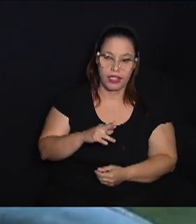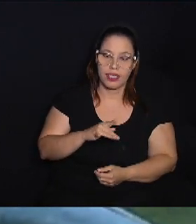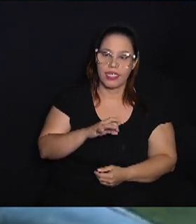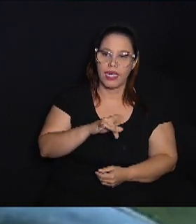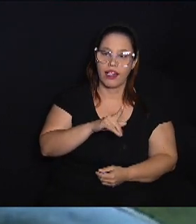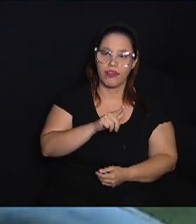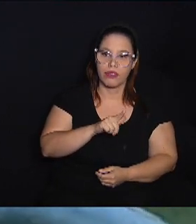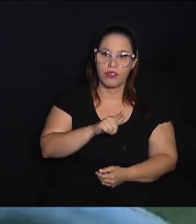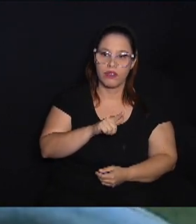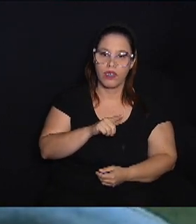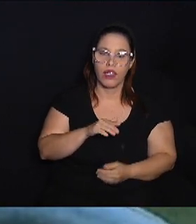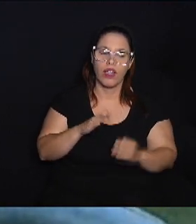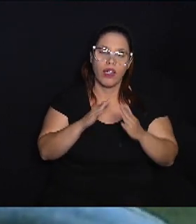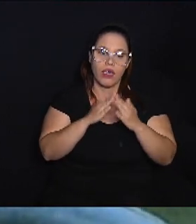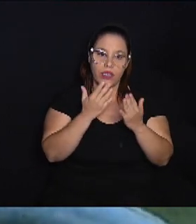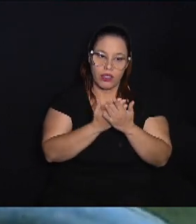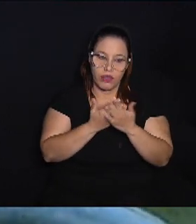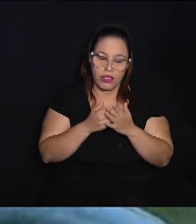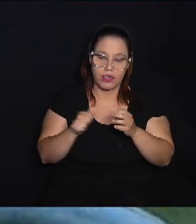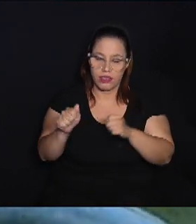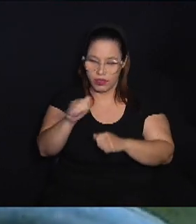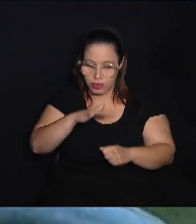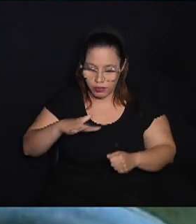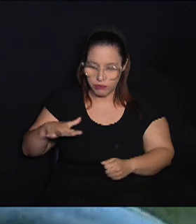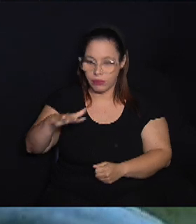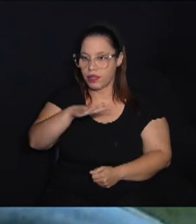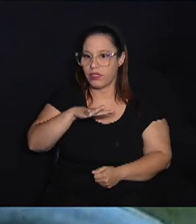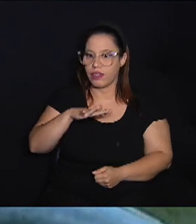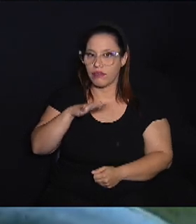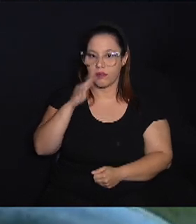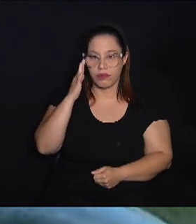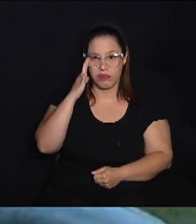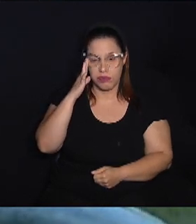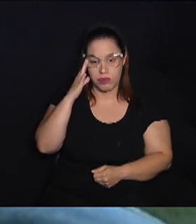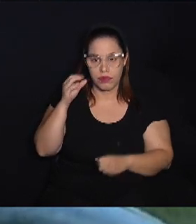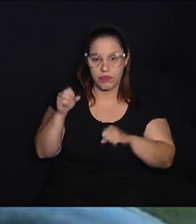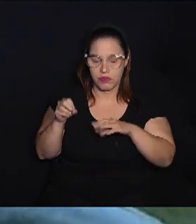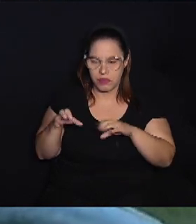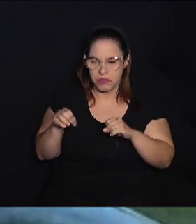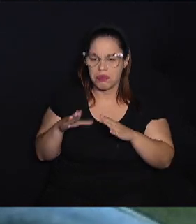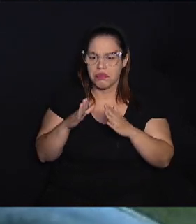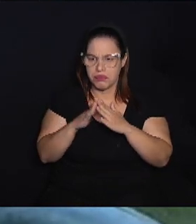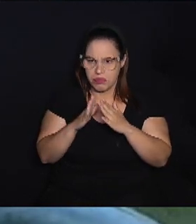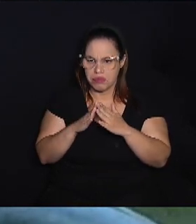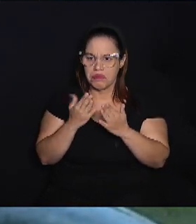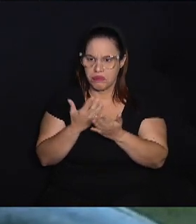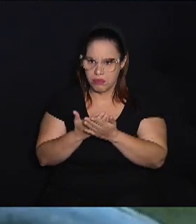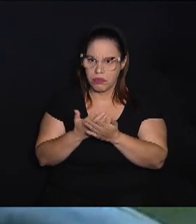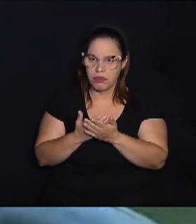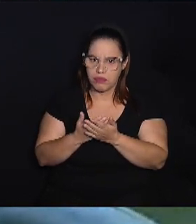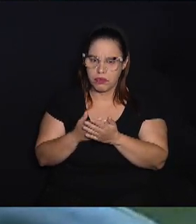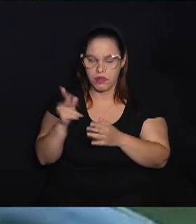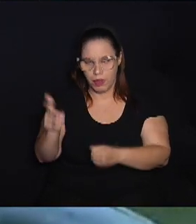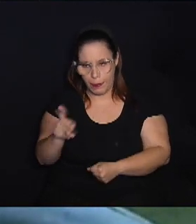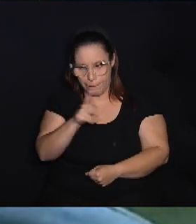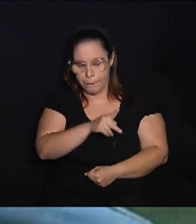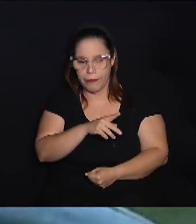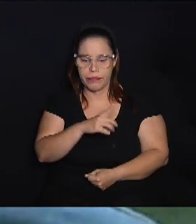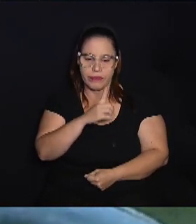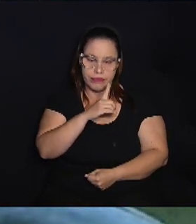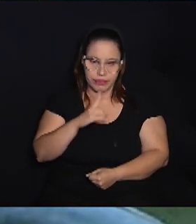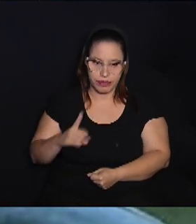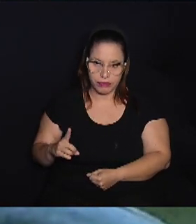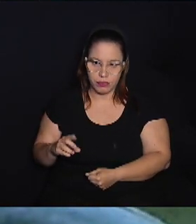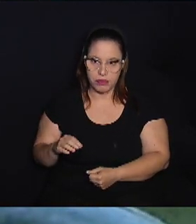de educação ambiental, onde a gente promove educação em escolas para professores, docentes,